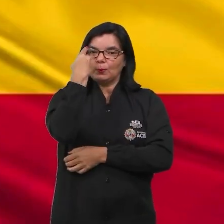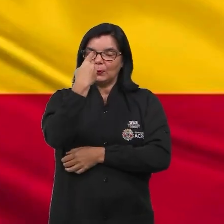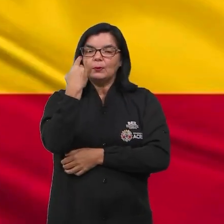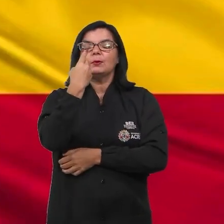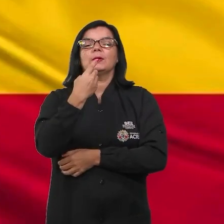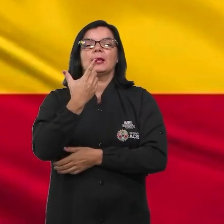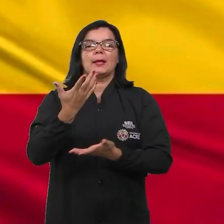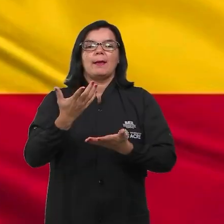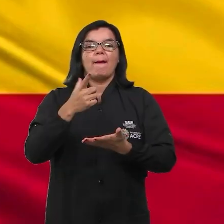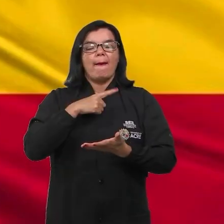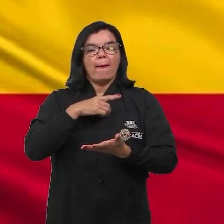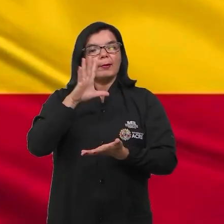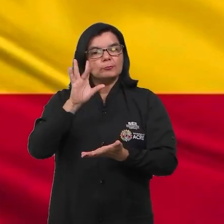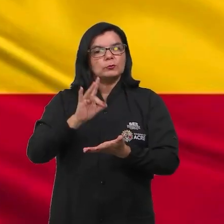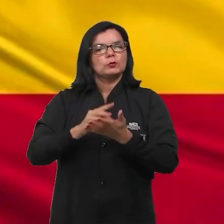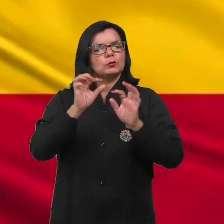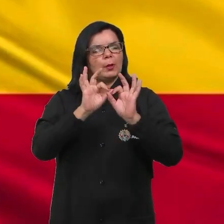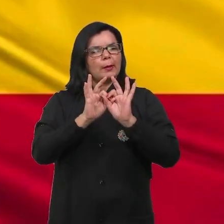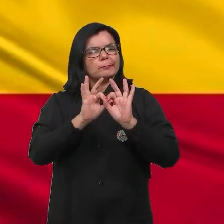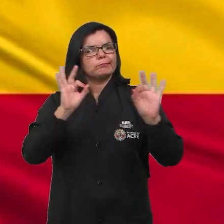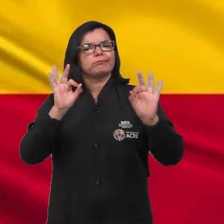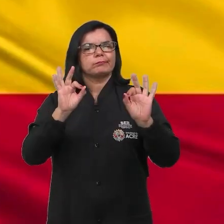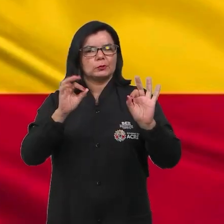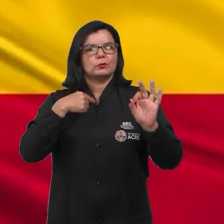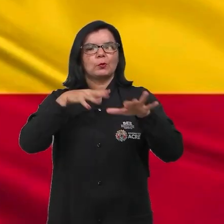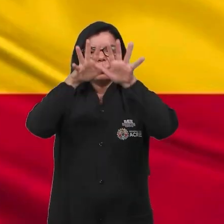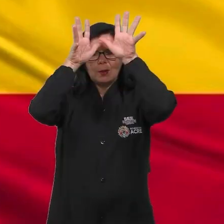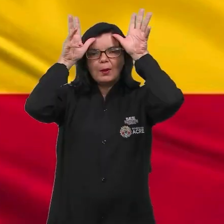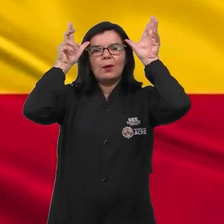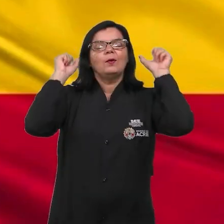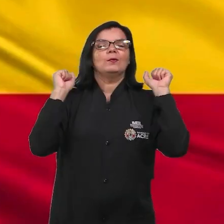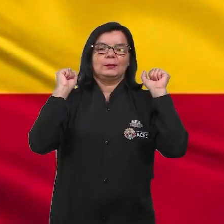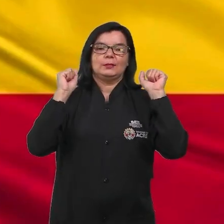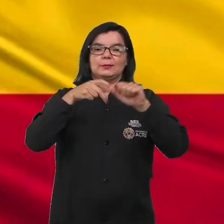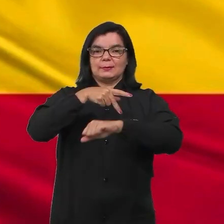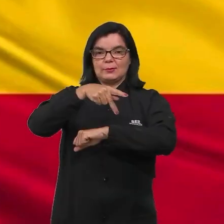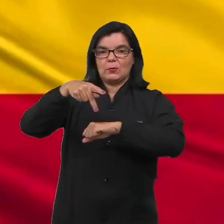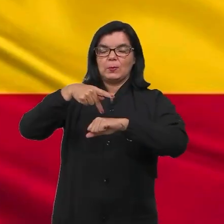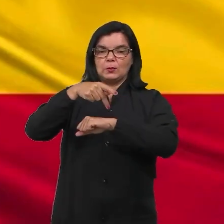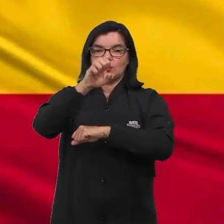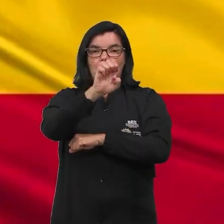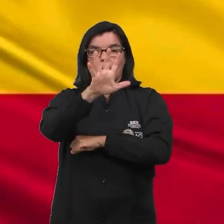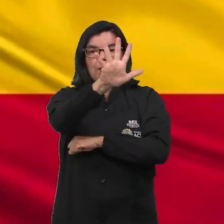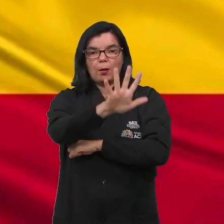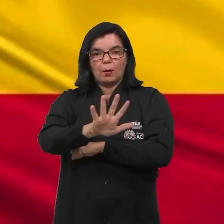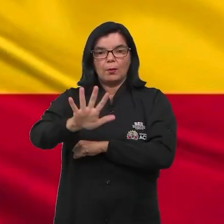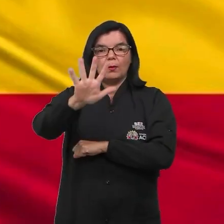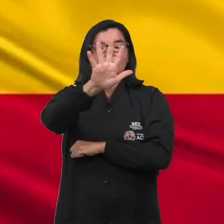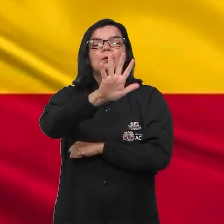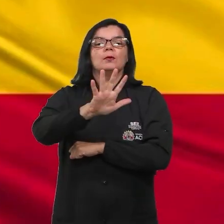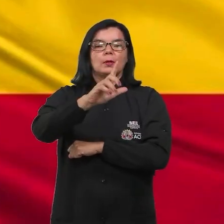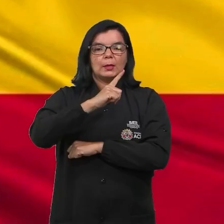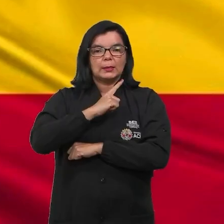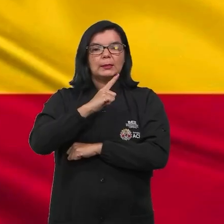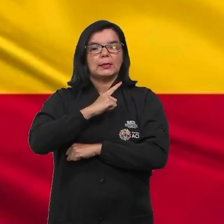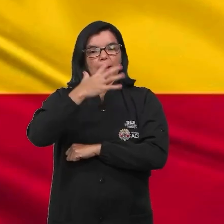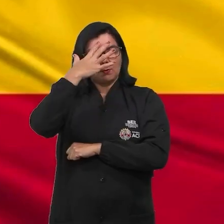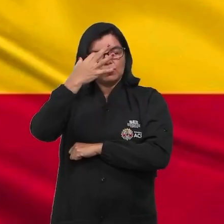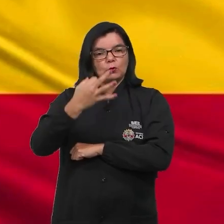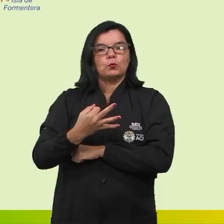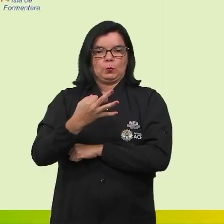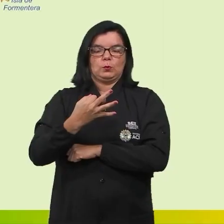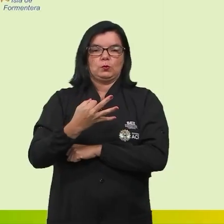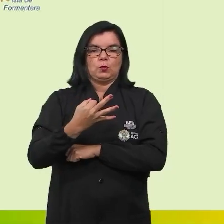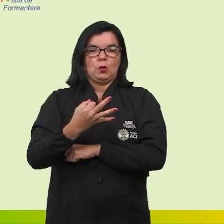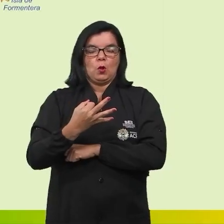né, é uma realidade muito distante de nós aqui criando, um país da Europa que tem justamente o